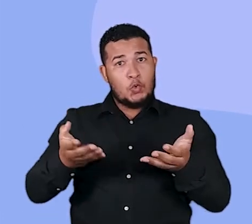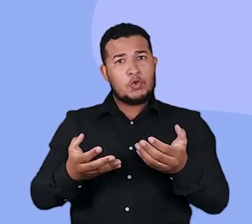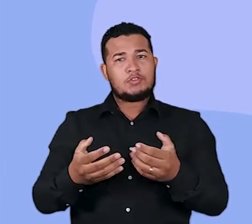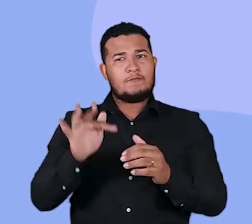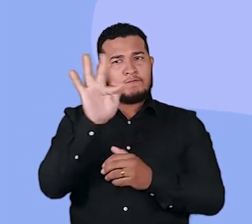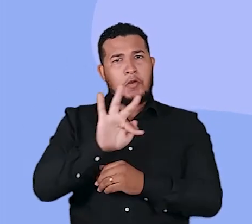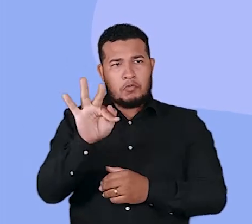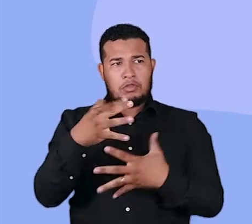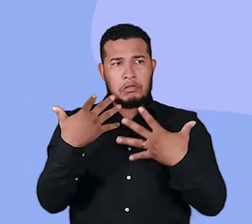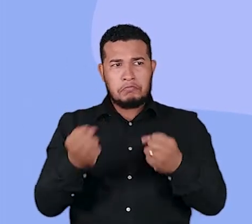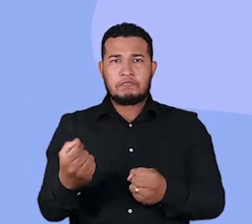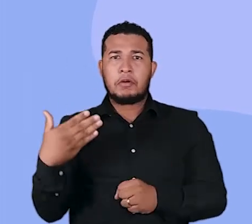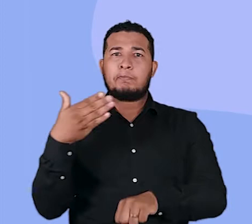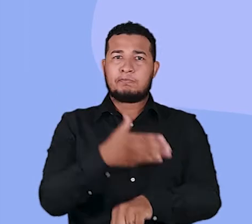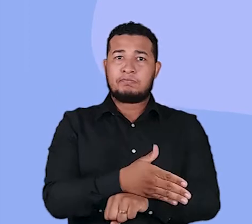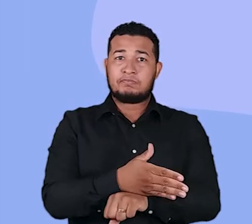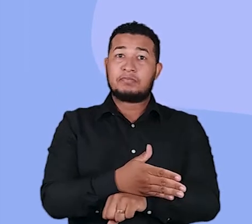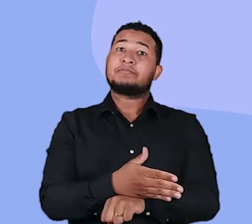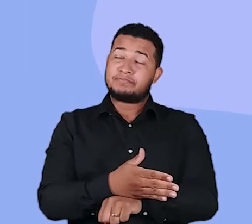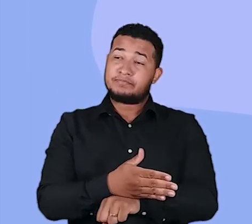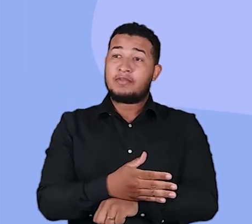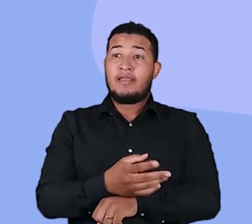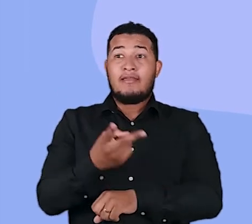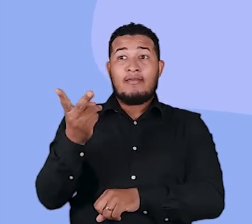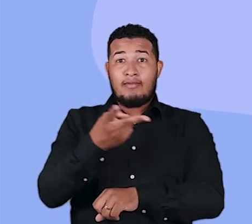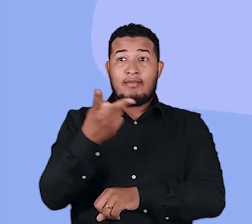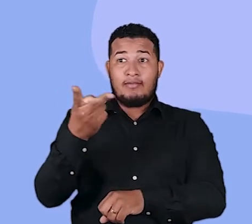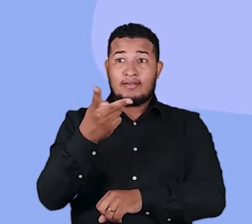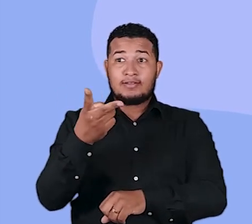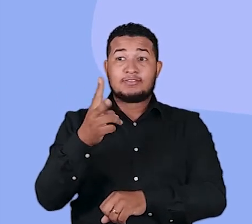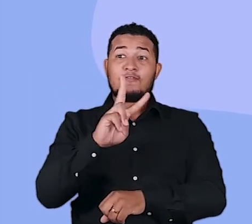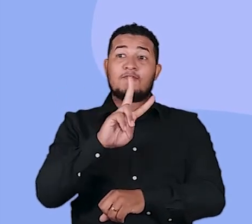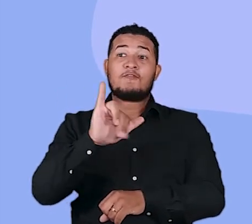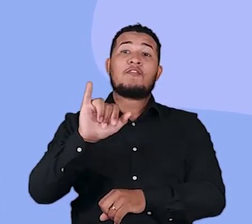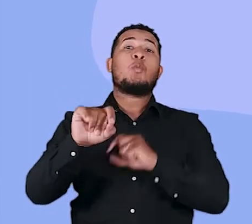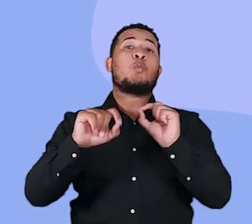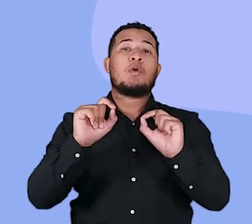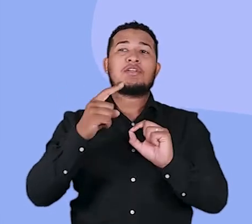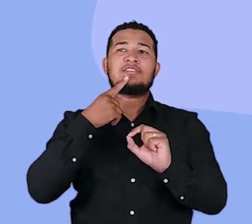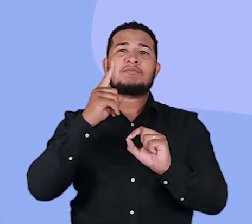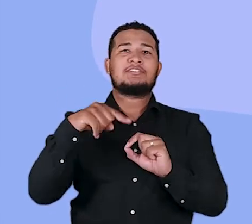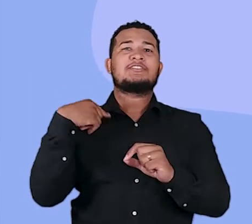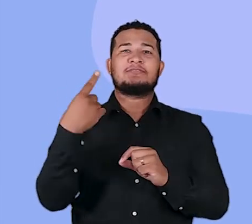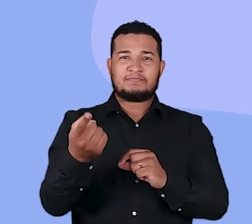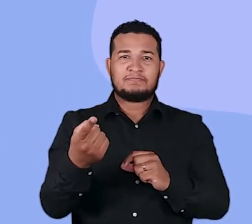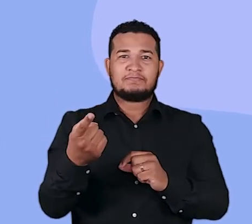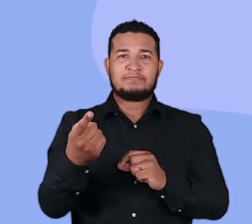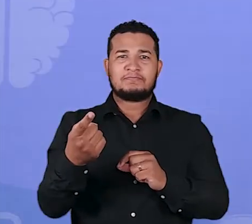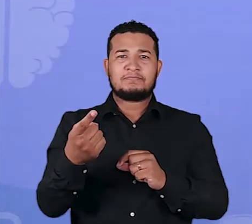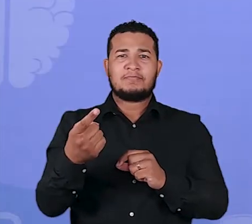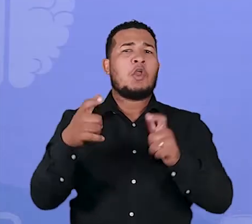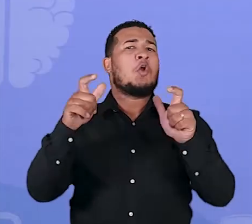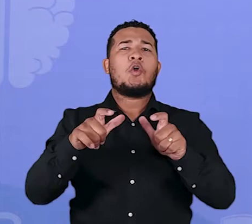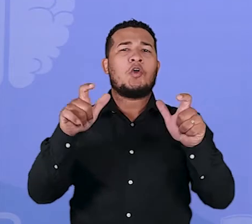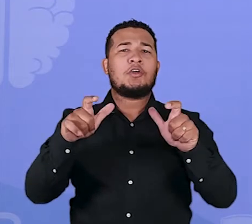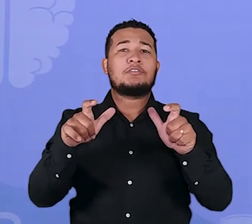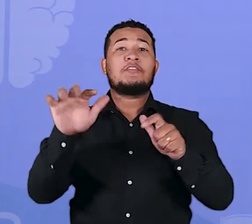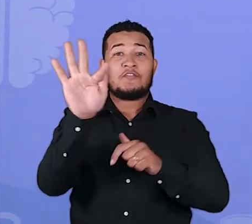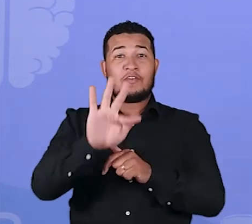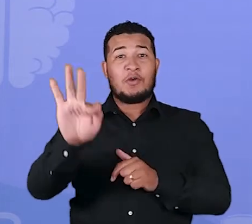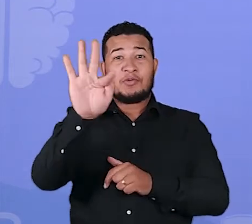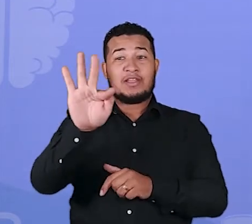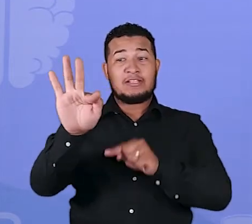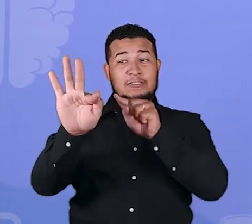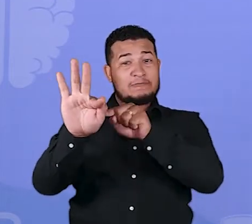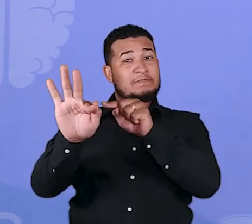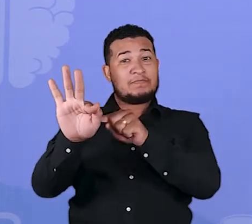faculdade hoje. Eles irão na próxima semana. Eles irão aonde? À faculdade. Só